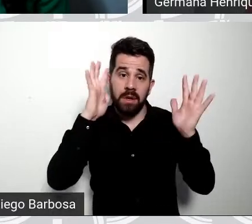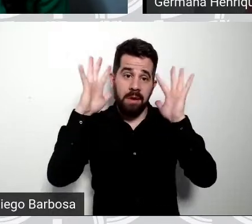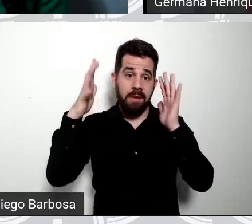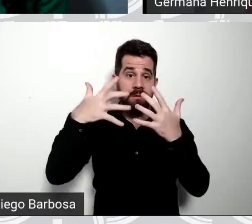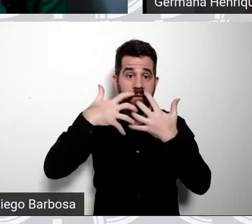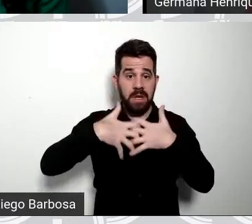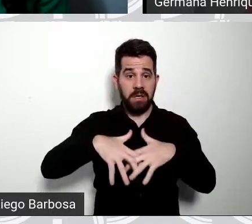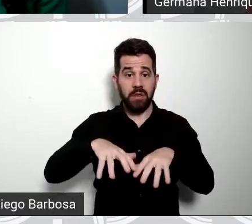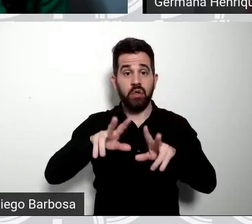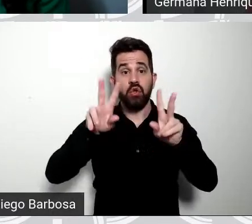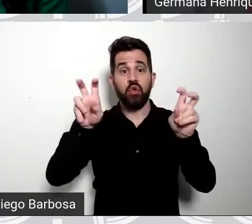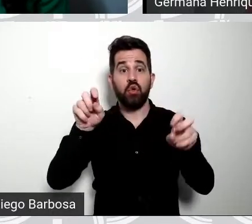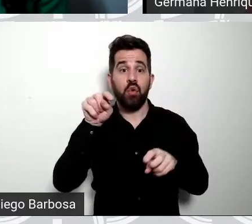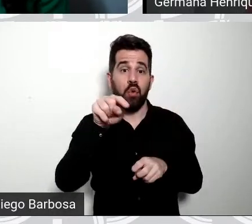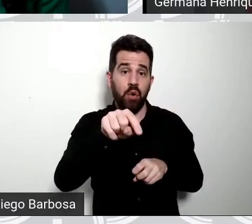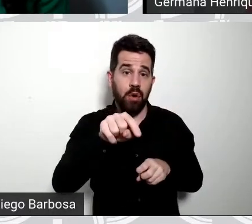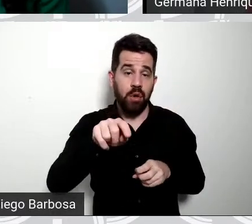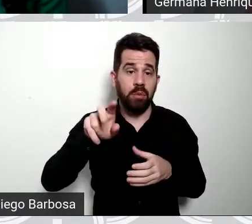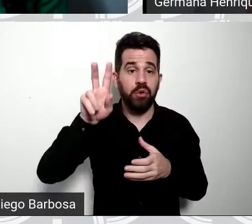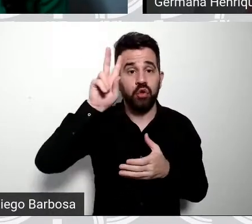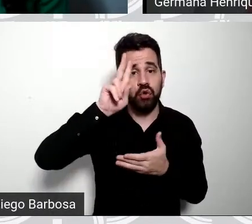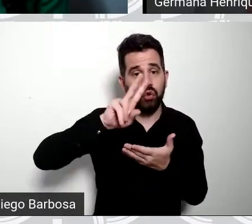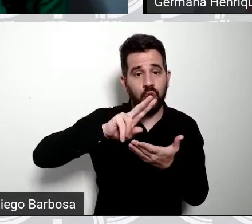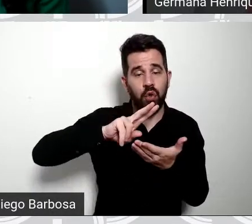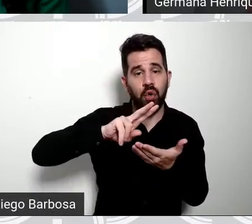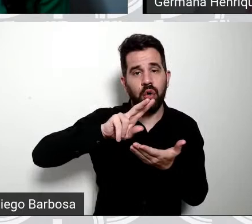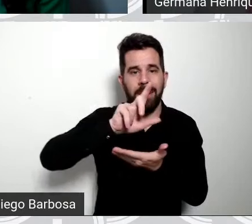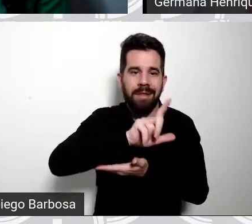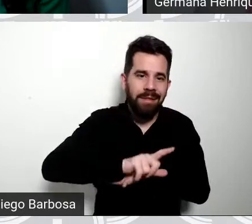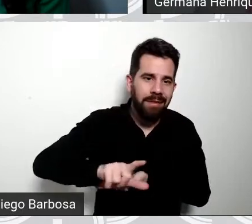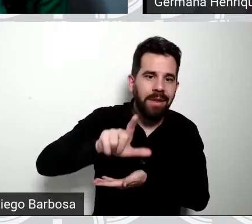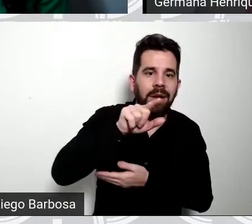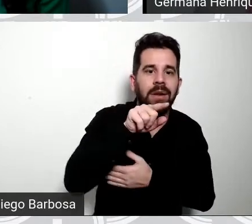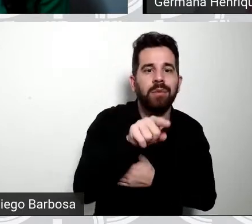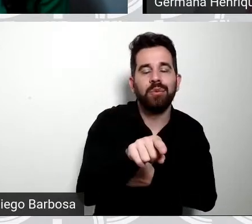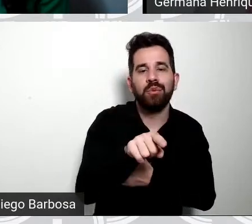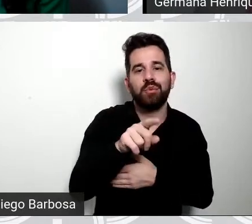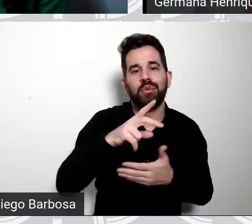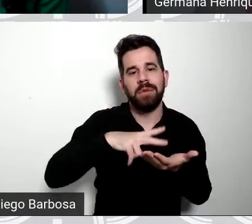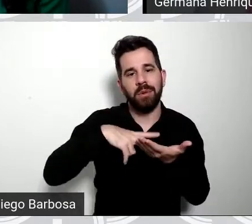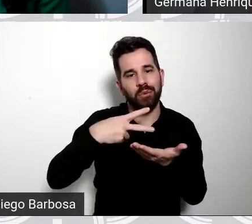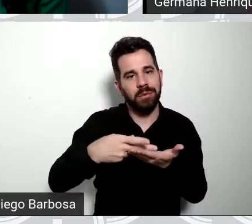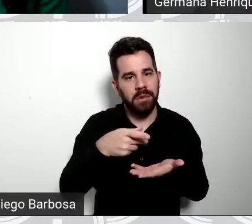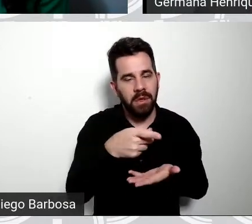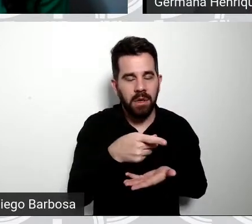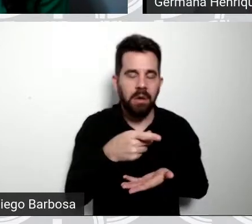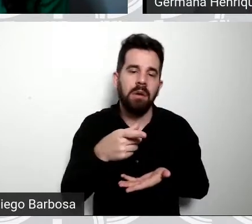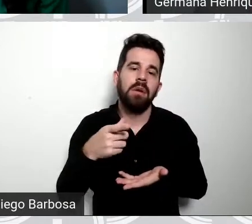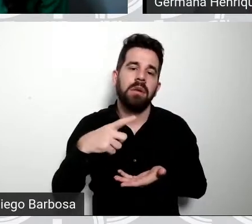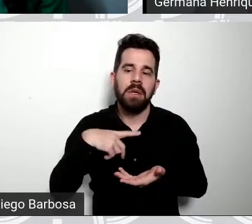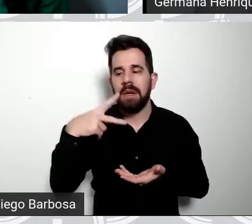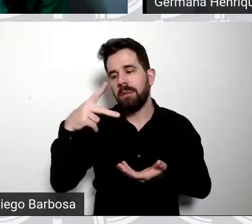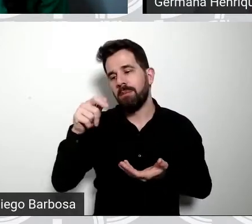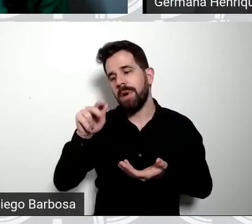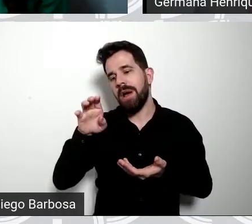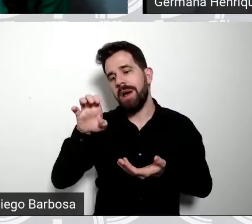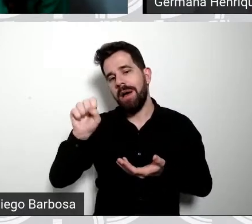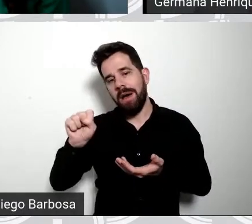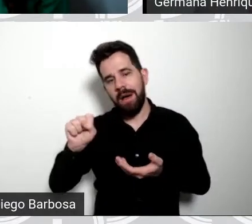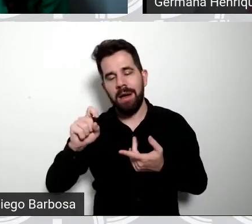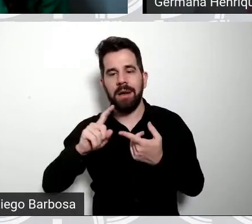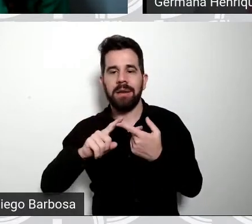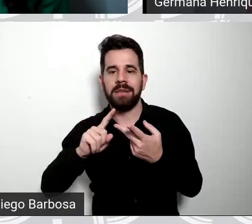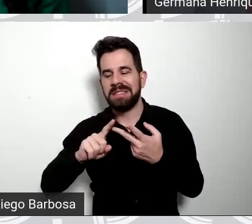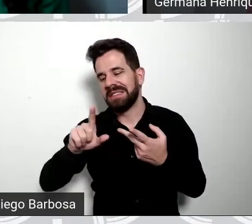tradução literária, né, que tem aí José Paulo Paes, tem os textos do Mário Laranjeira, desses outros que eu já